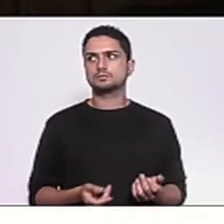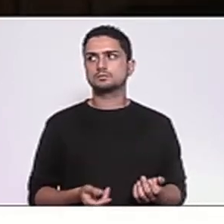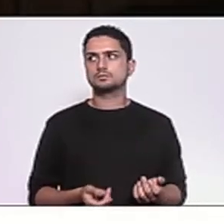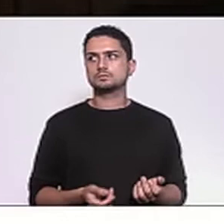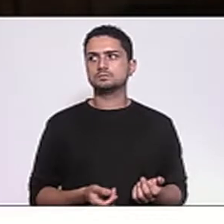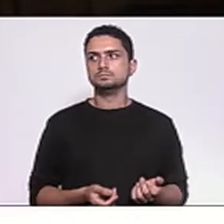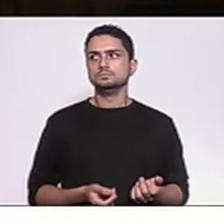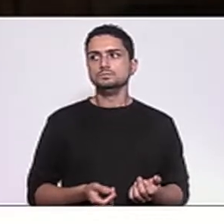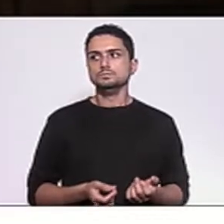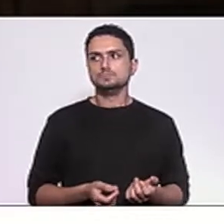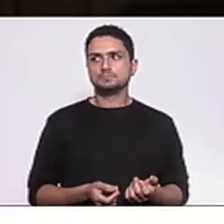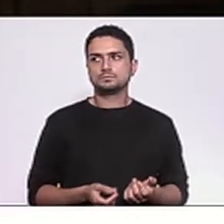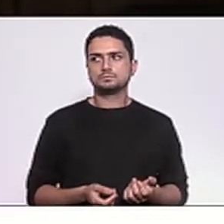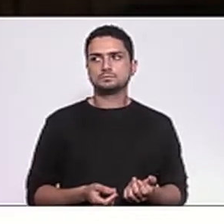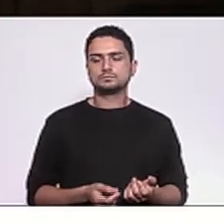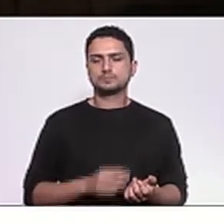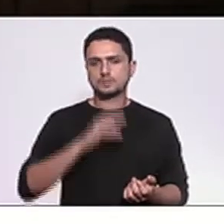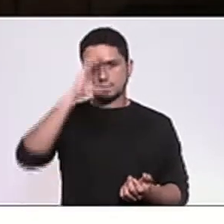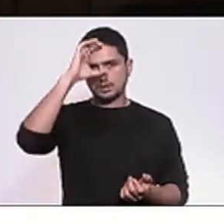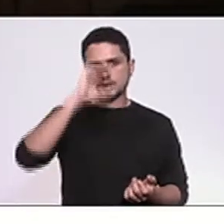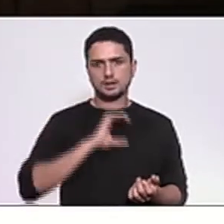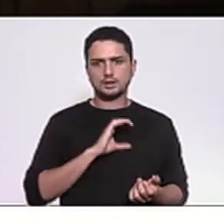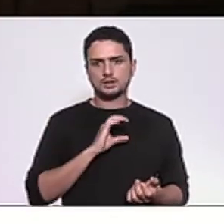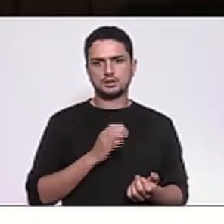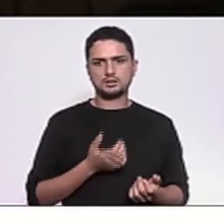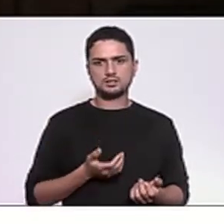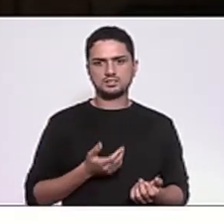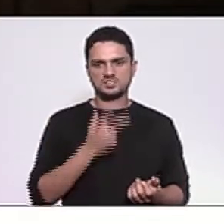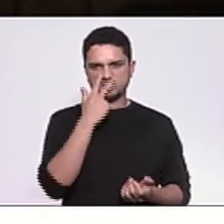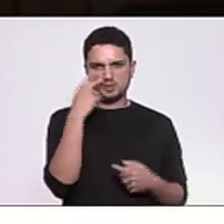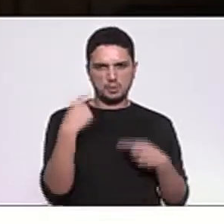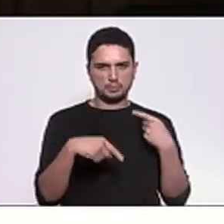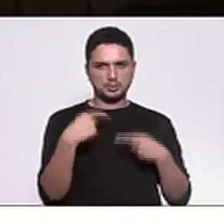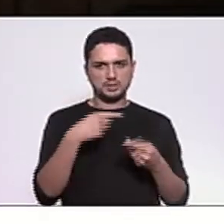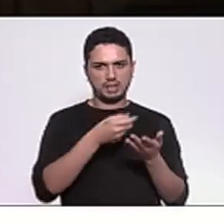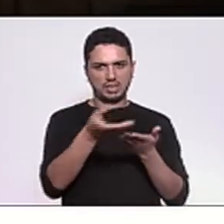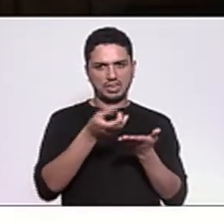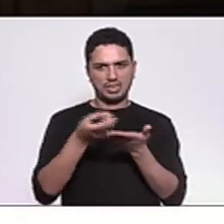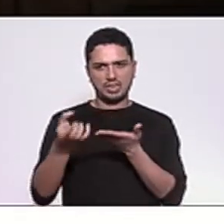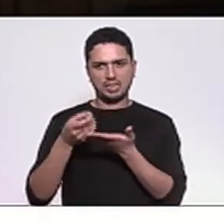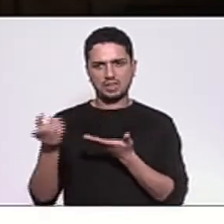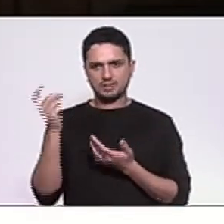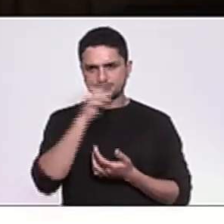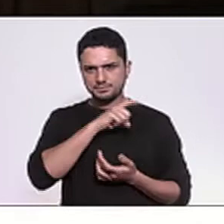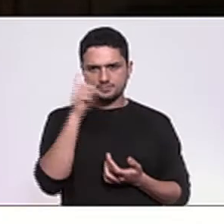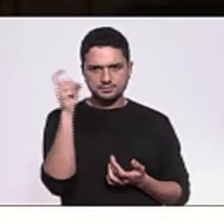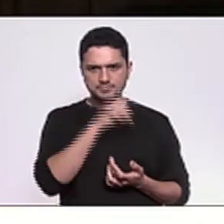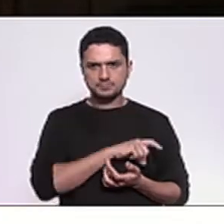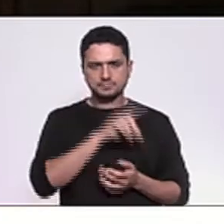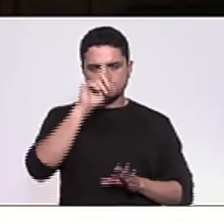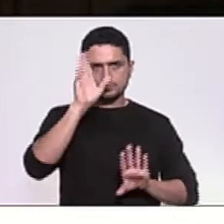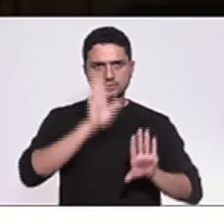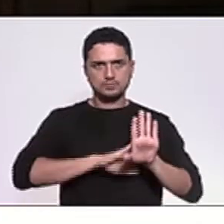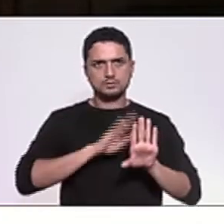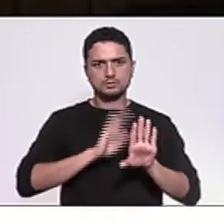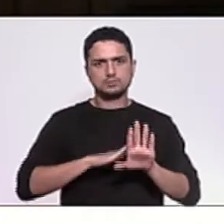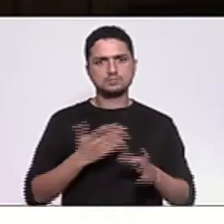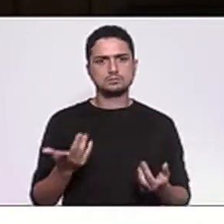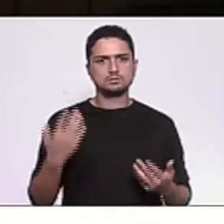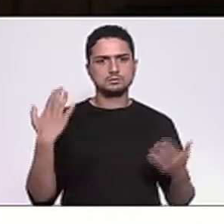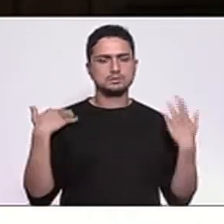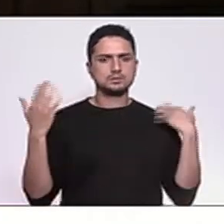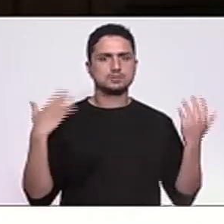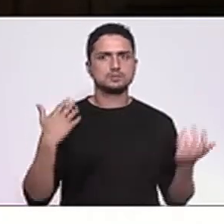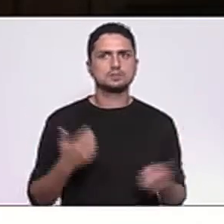um projeto de caráter panfletário, de ideologização